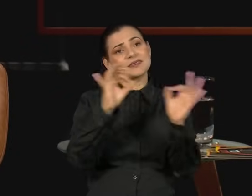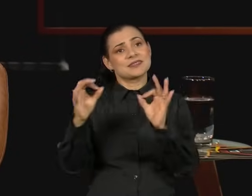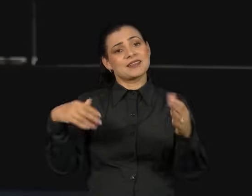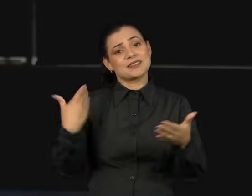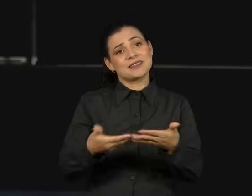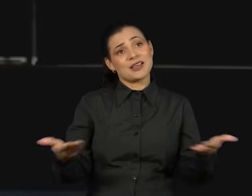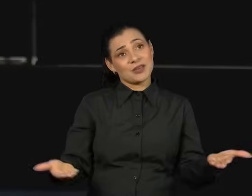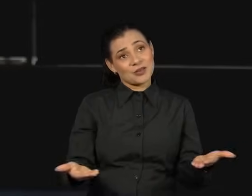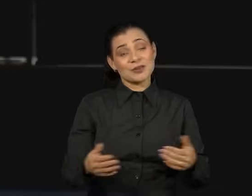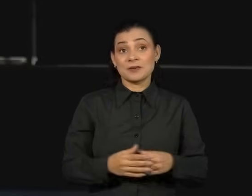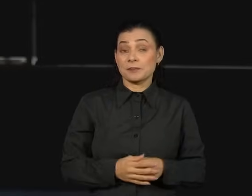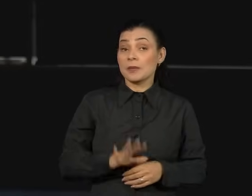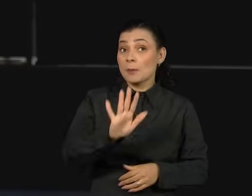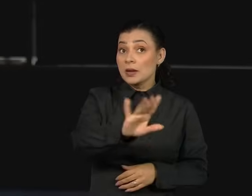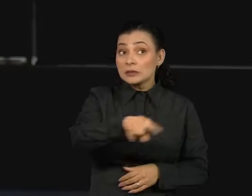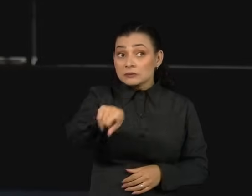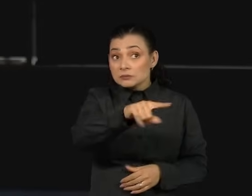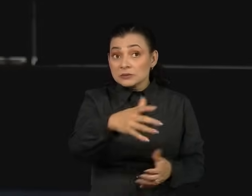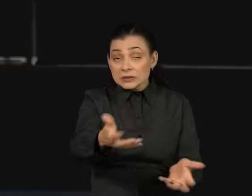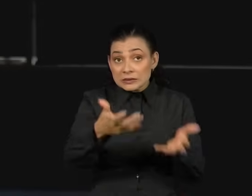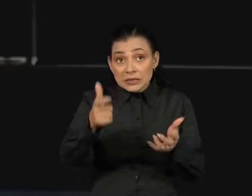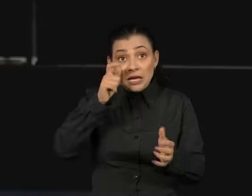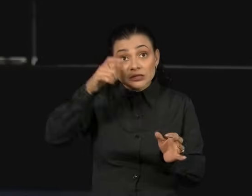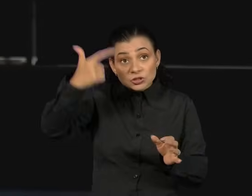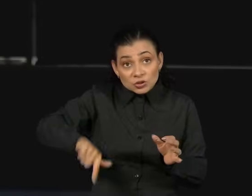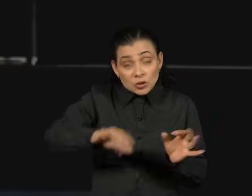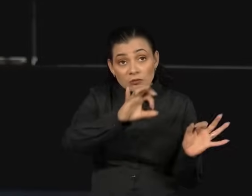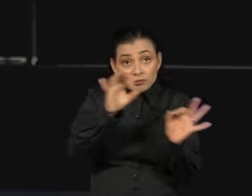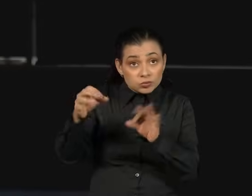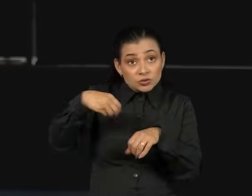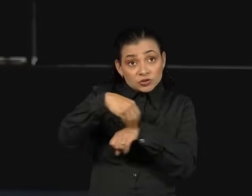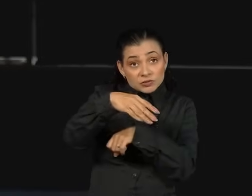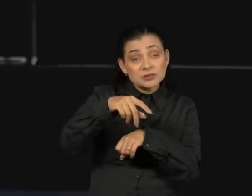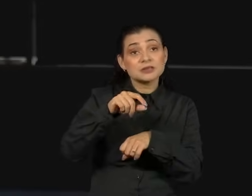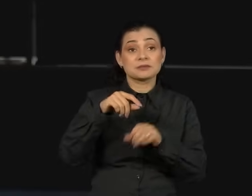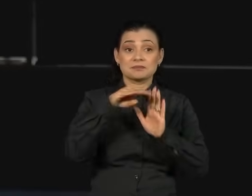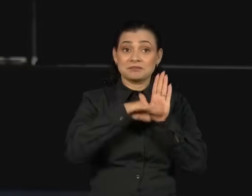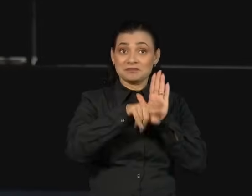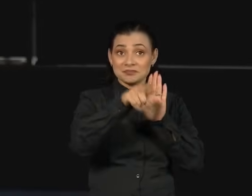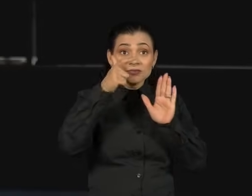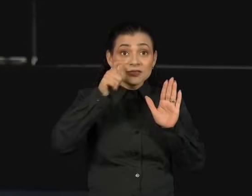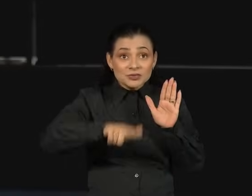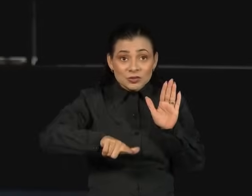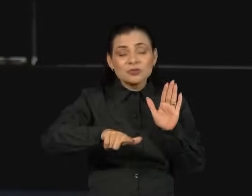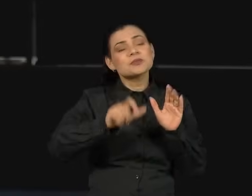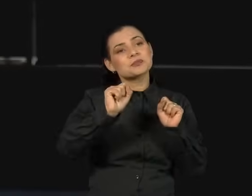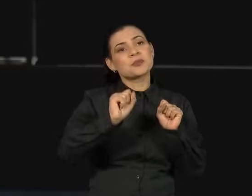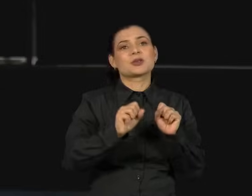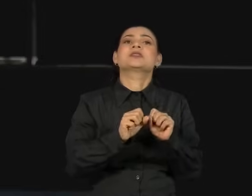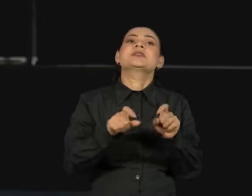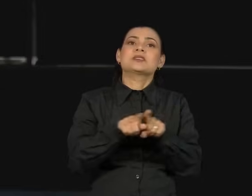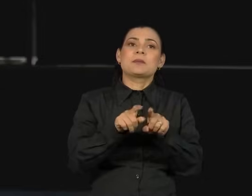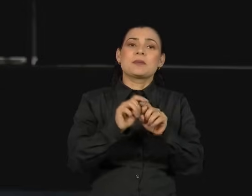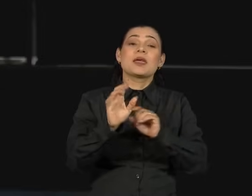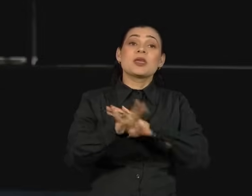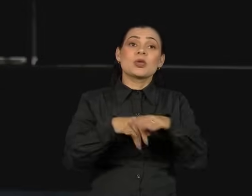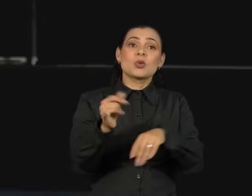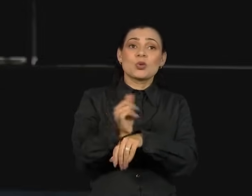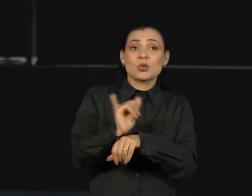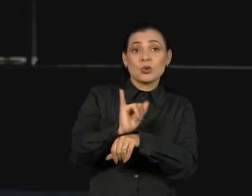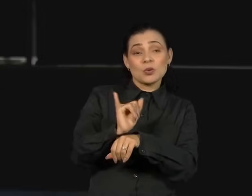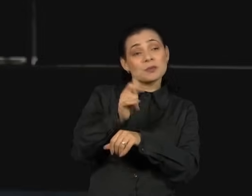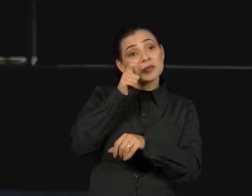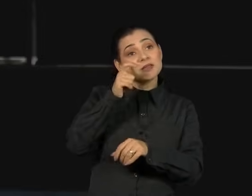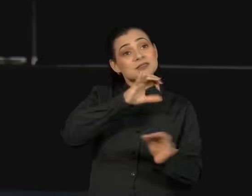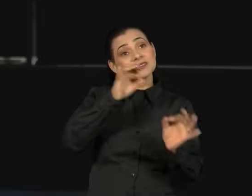agora. Lembrando que quem quiser rever ou recomendar o nosso programa, é só acessar a página do Persona no YouTube. E a gente